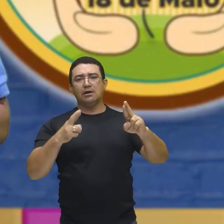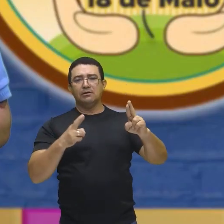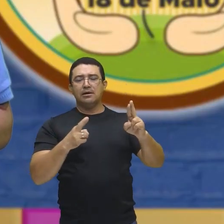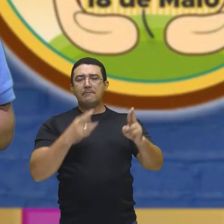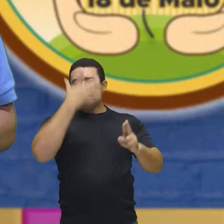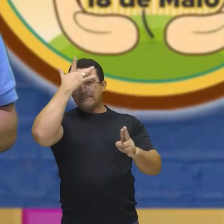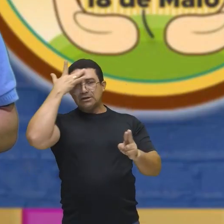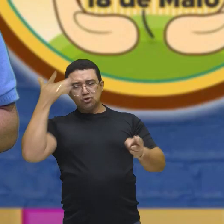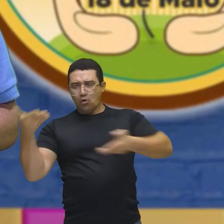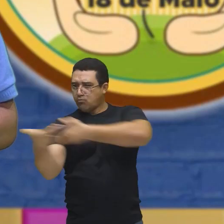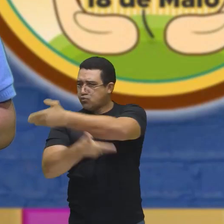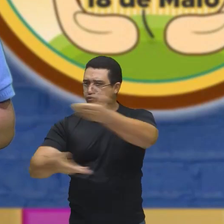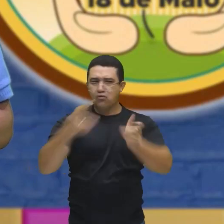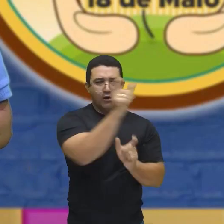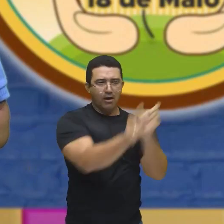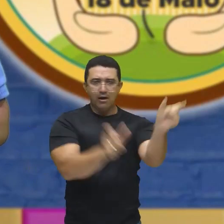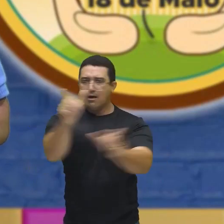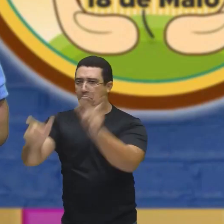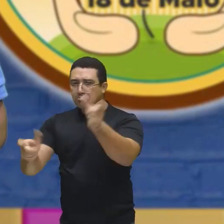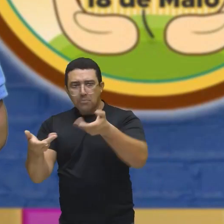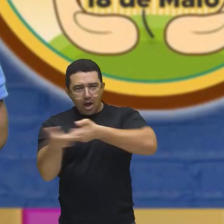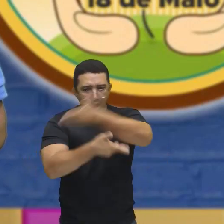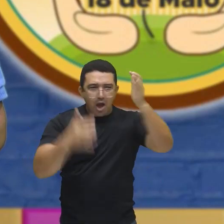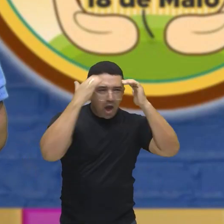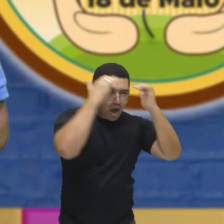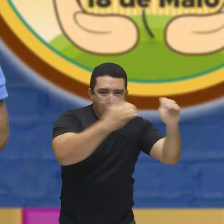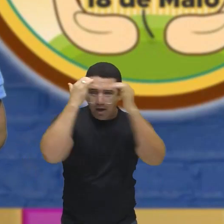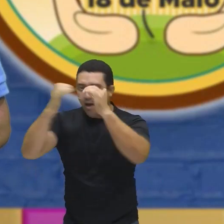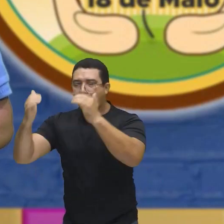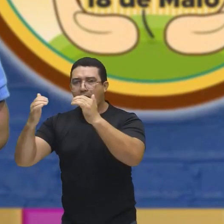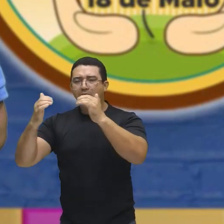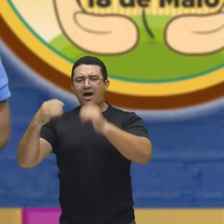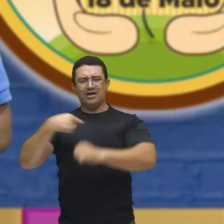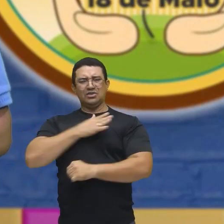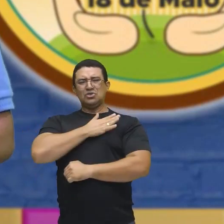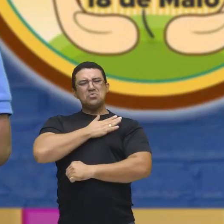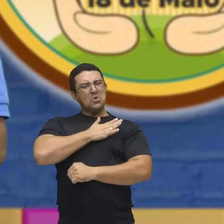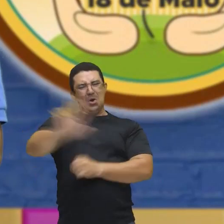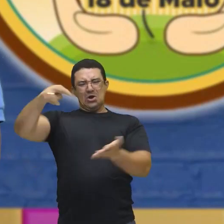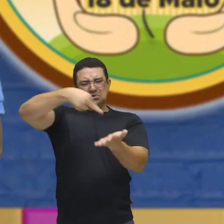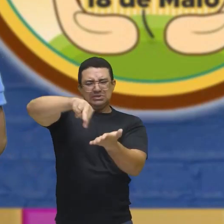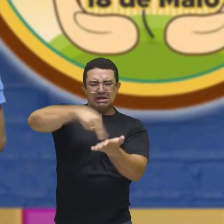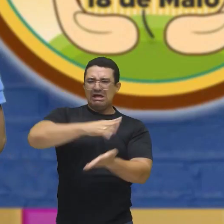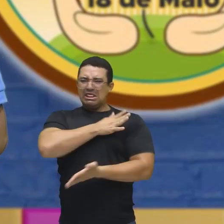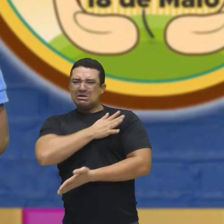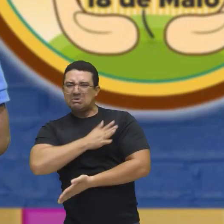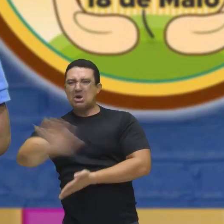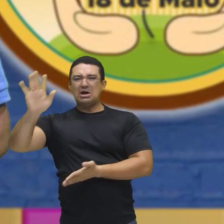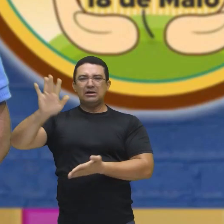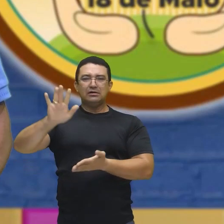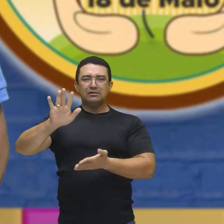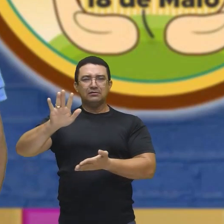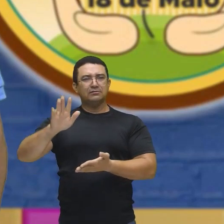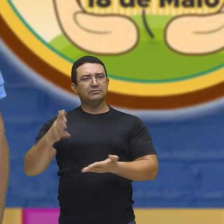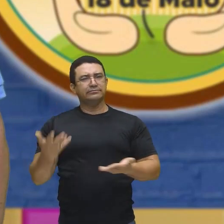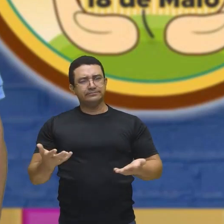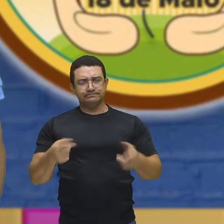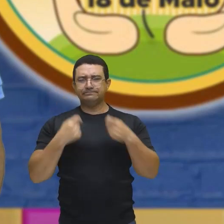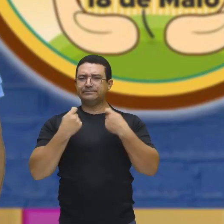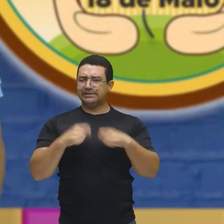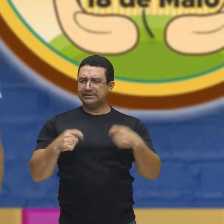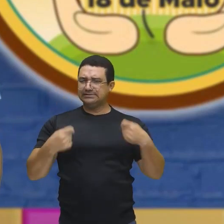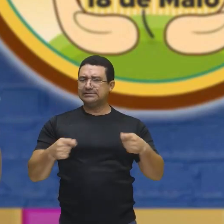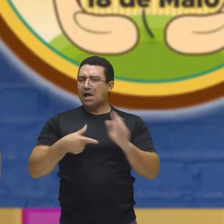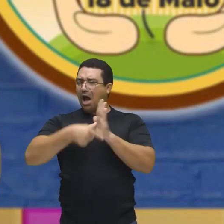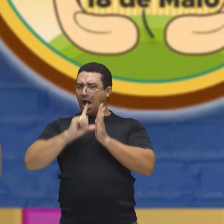das manifestações. Não é falar eu não gosto. Ah, eu não gosto disso, eu não gosto daquilo. Nós temos que